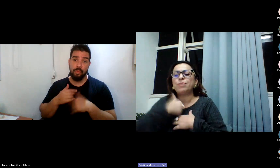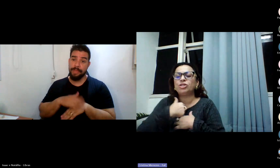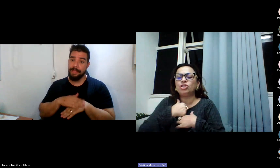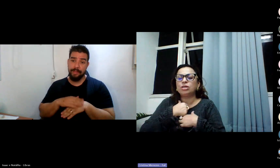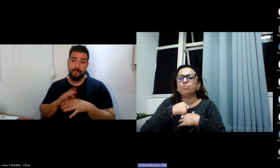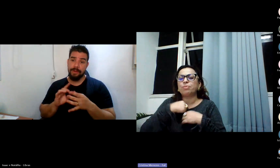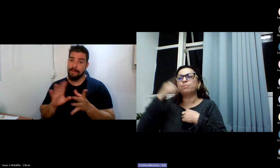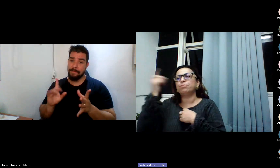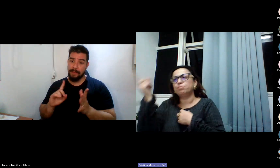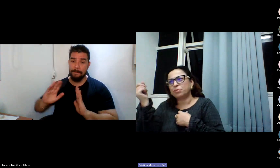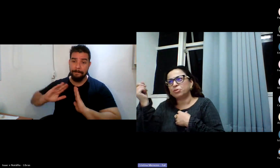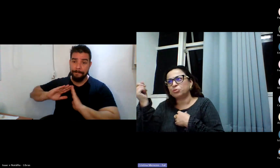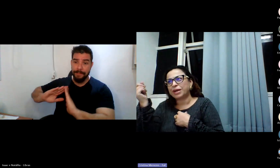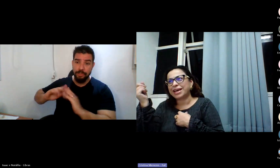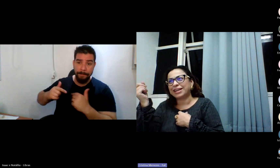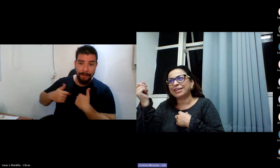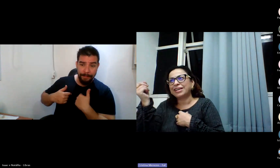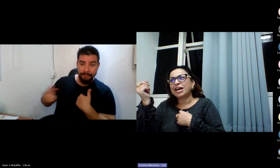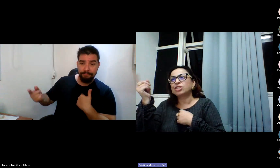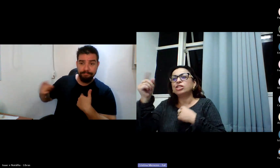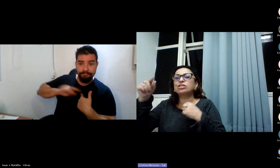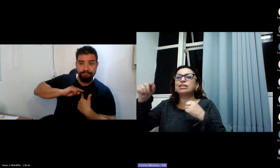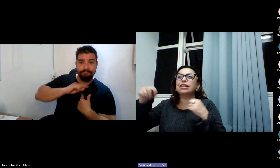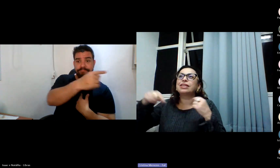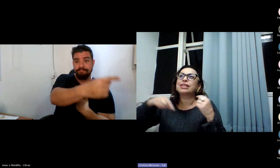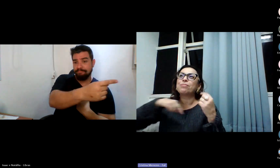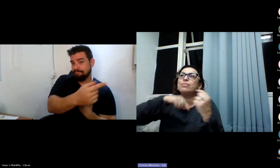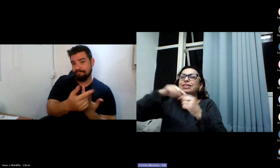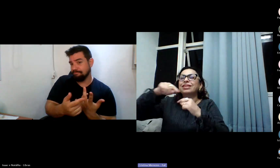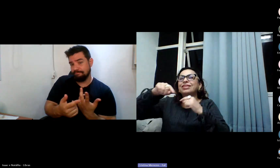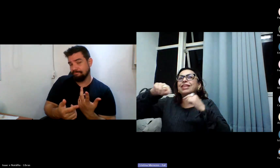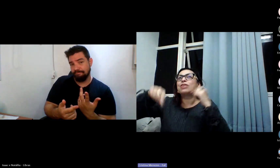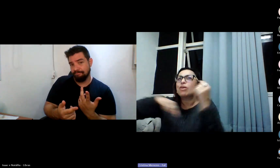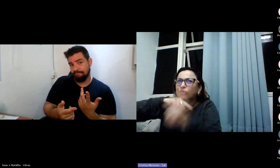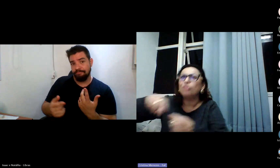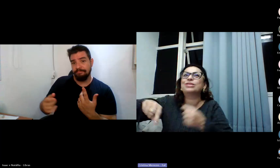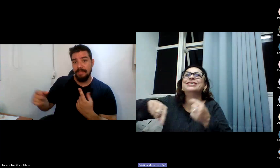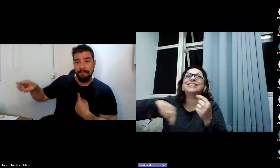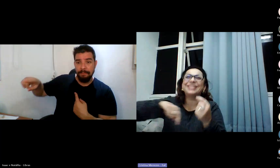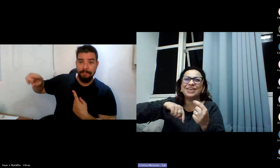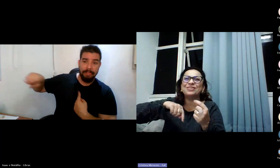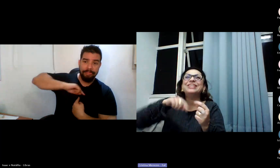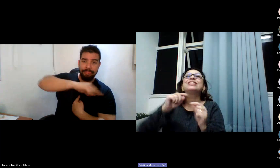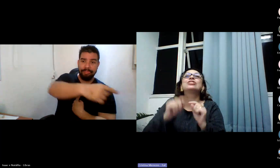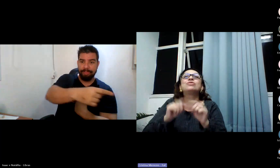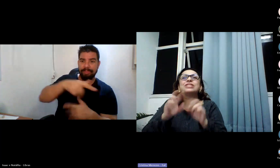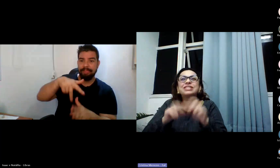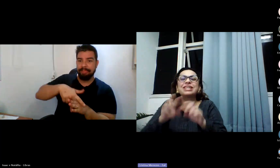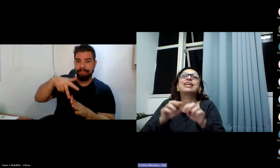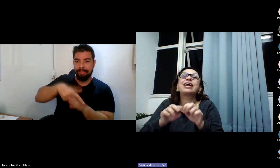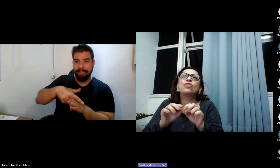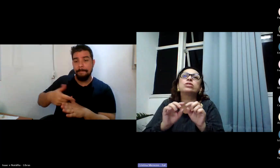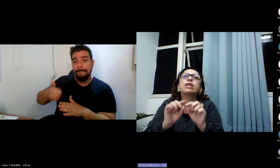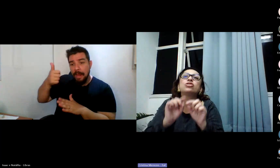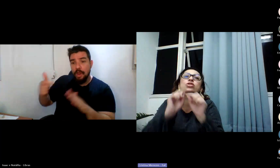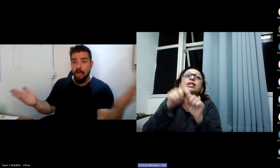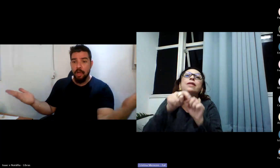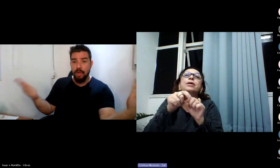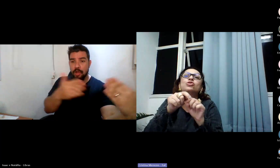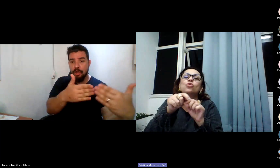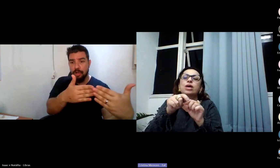Então, me pedir para pedir para ela, a gente tá dando a volta, entendeu? Então, se vocês entrarem em